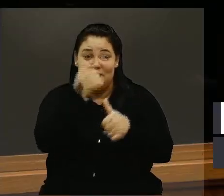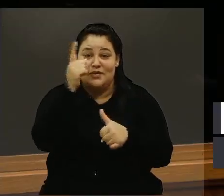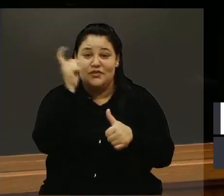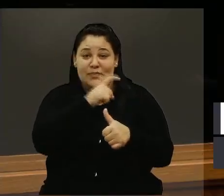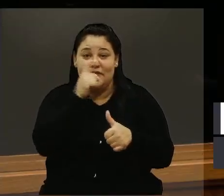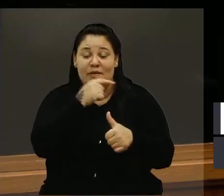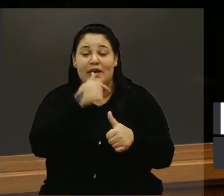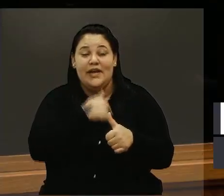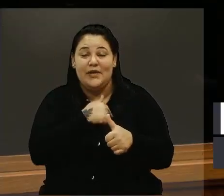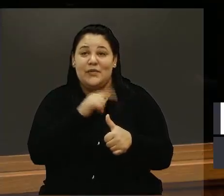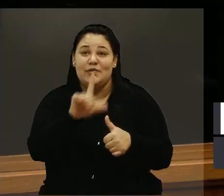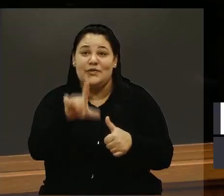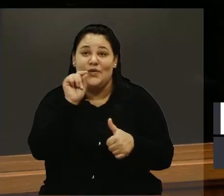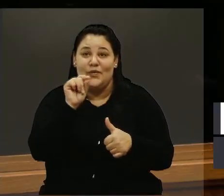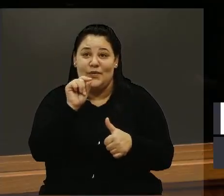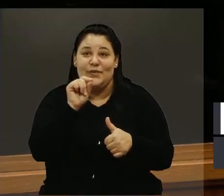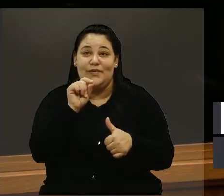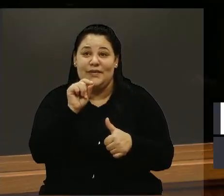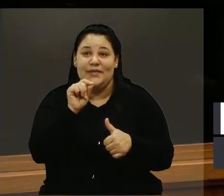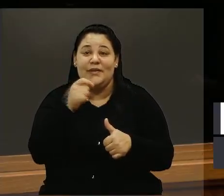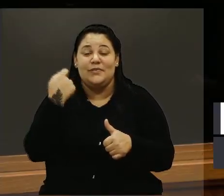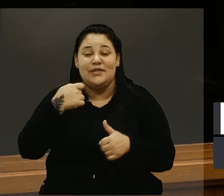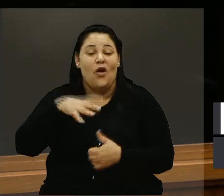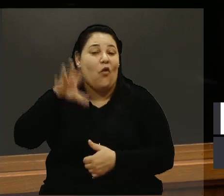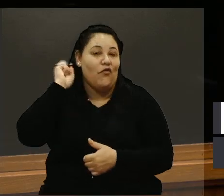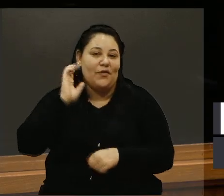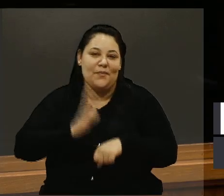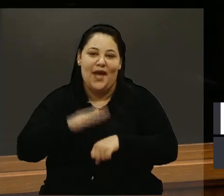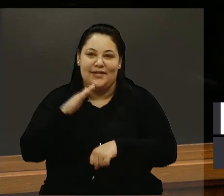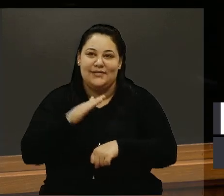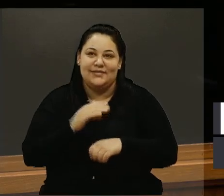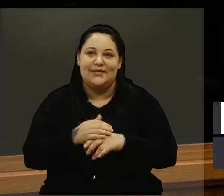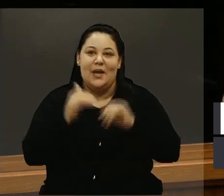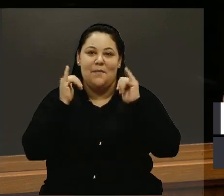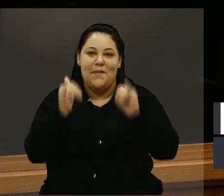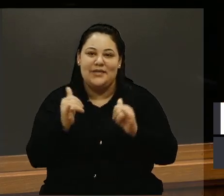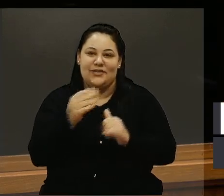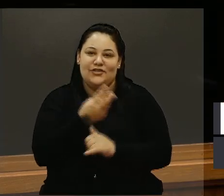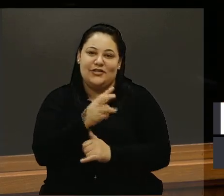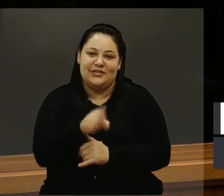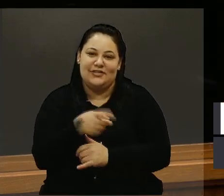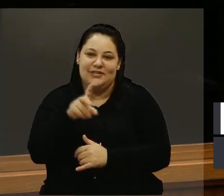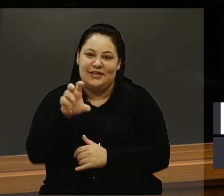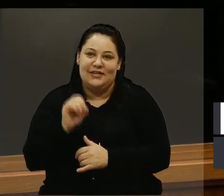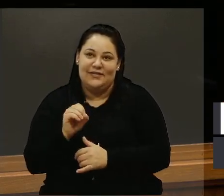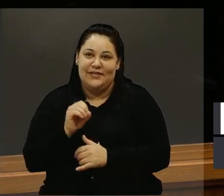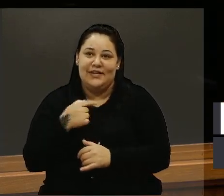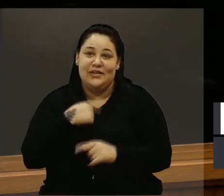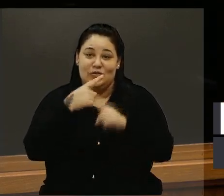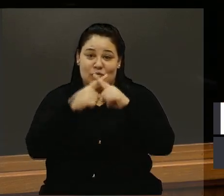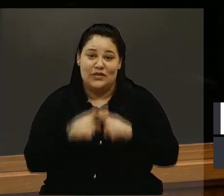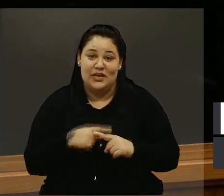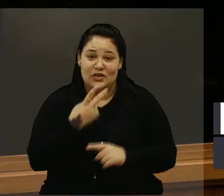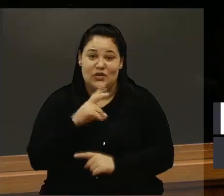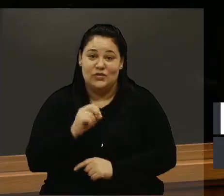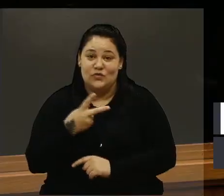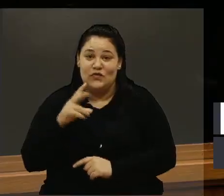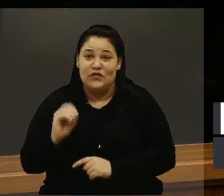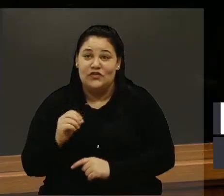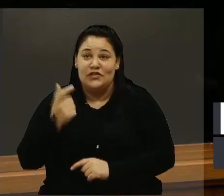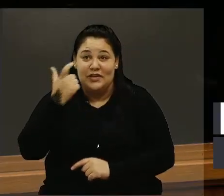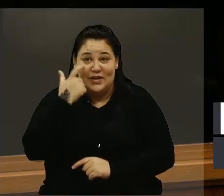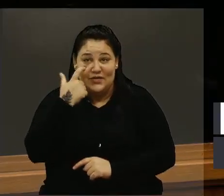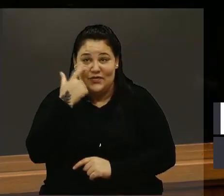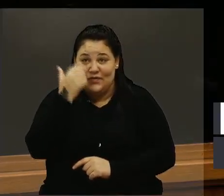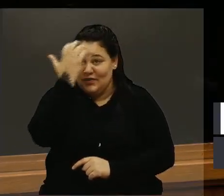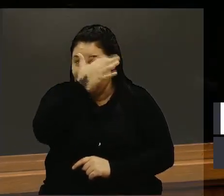vou ficar com aquela que eu tive que mais ouvir, presidente, que era a passagem a 13,50. Eu disputei a eleição em 2020 e vi o prefeito Adiló gravando na